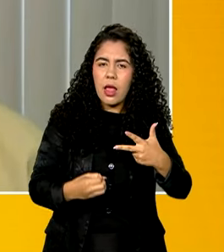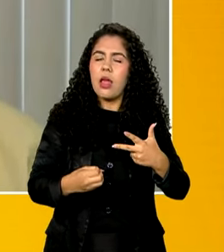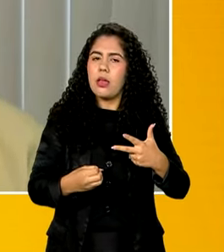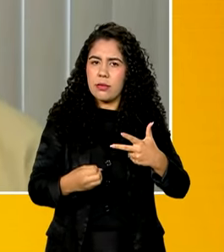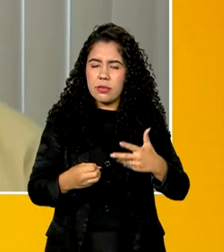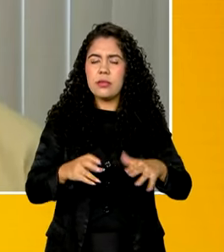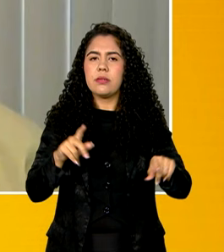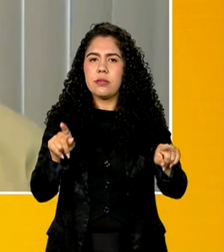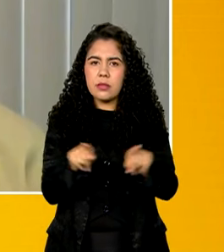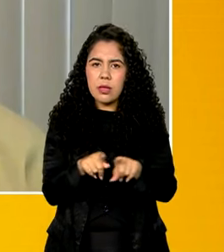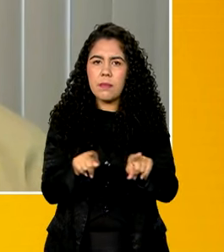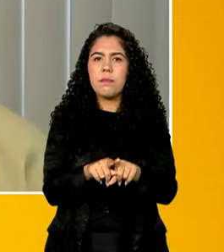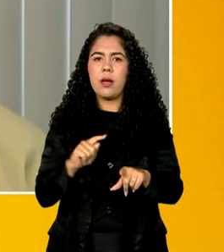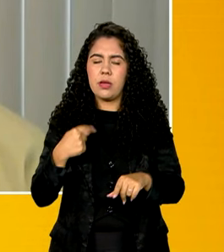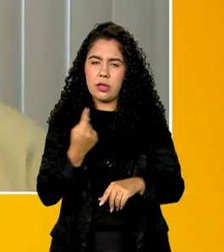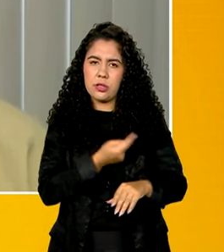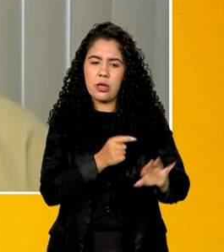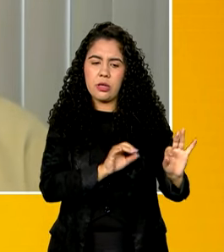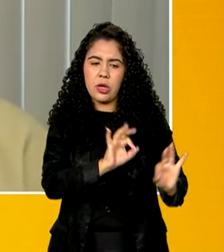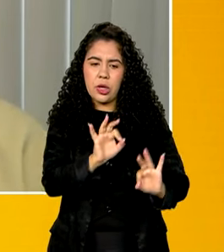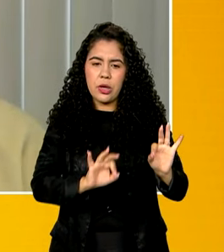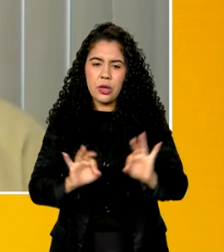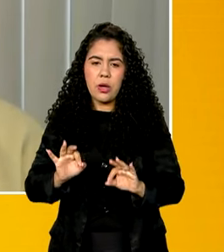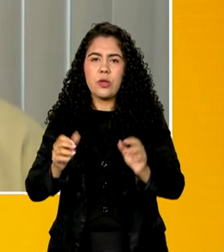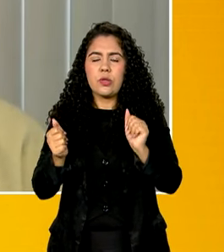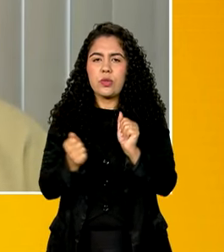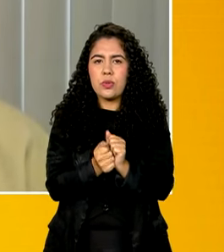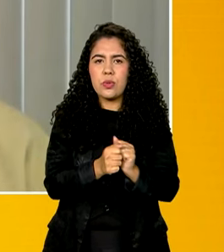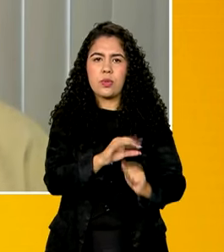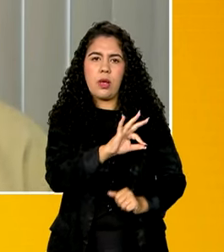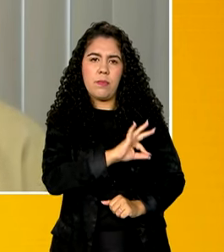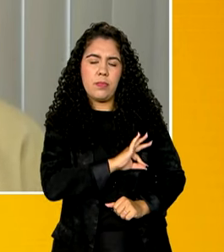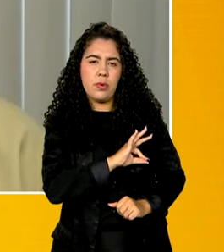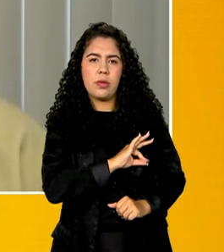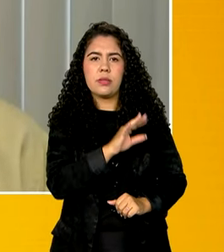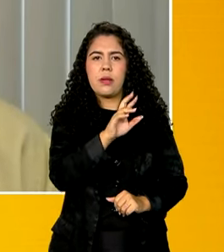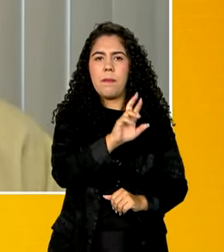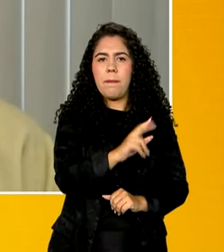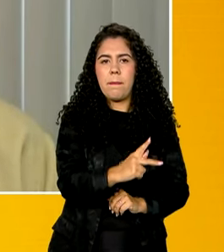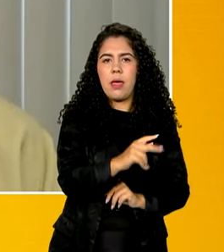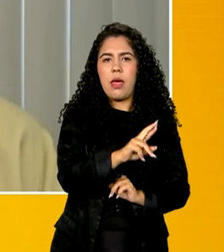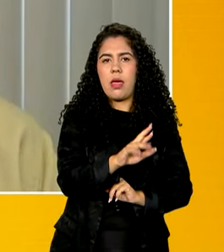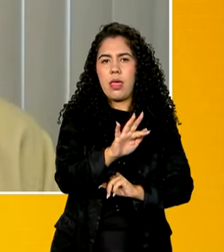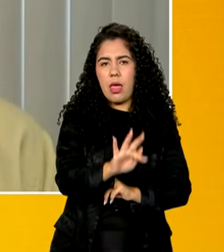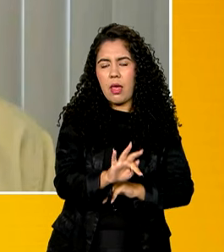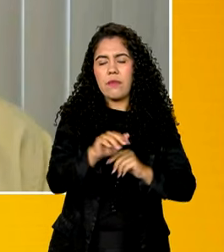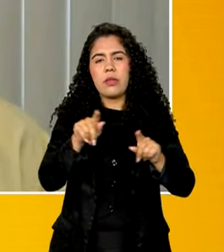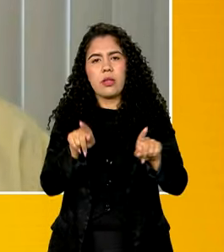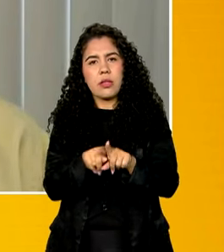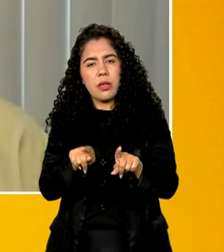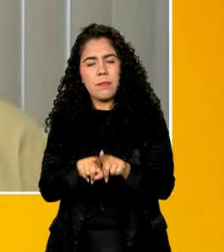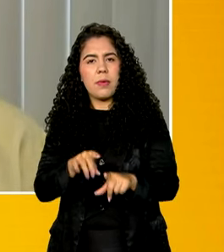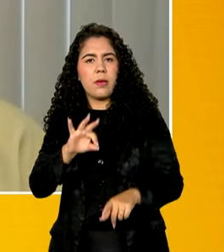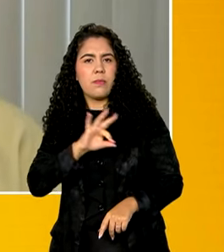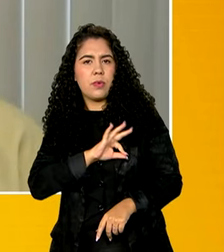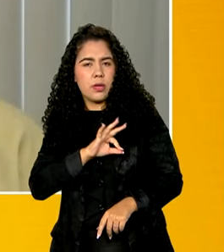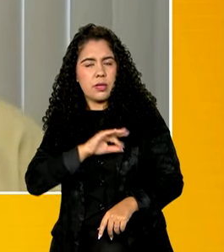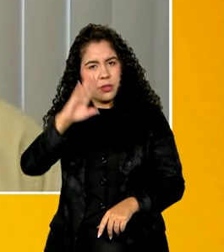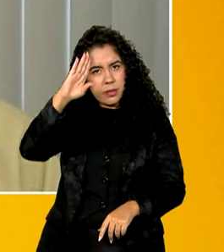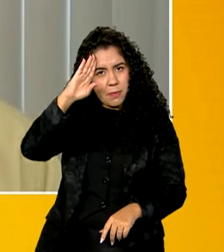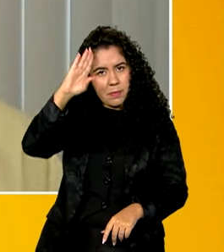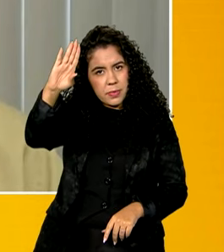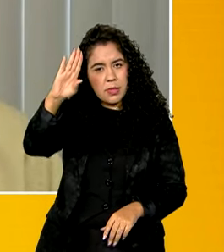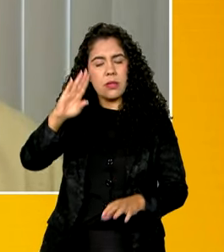trouxe para a estrutura que já existia com a Polícia Rodoviária Federal nas escoltas, junto com as polícias militares